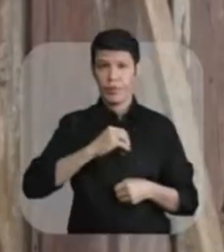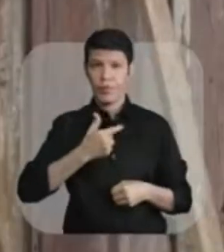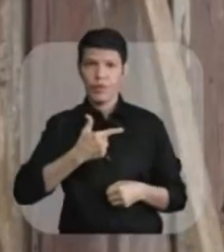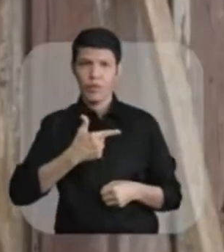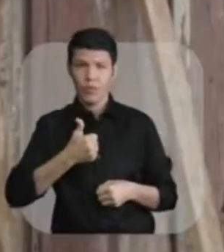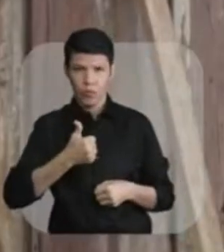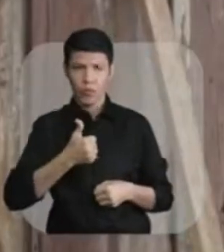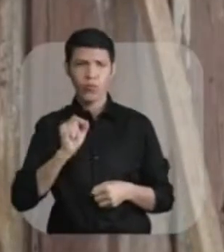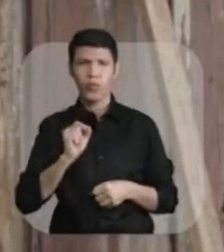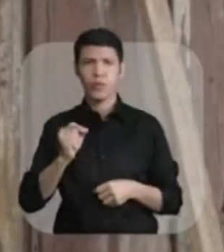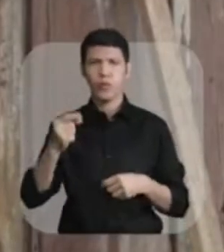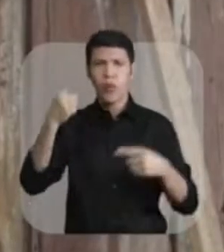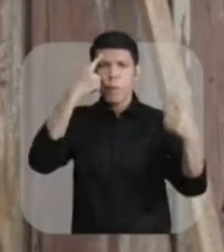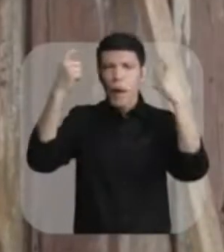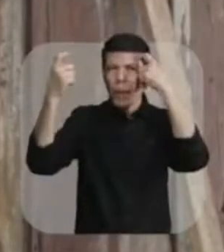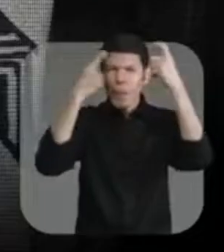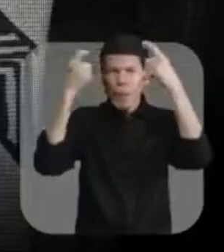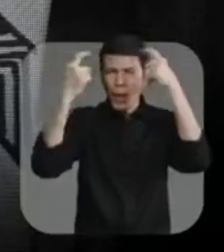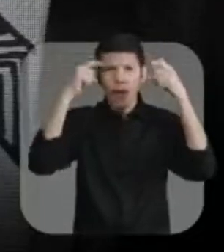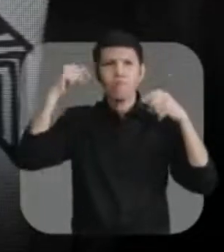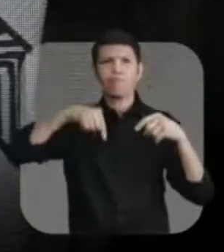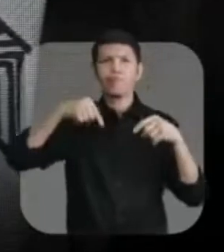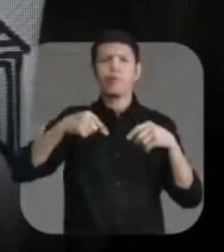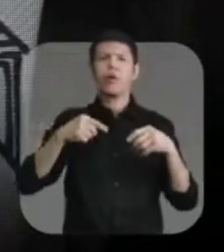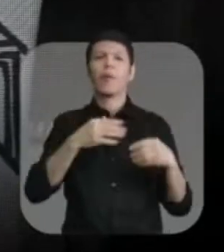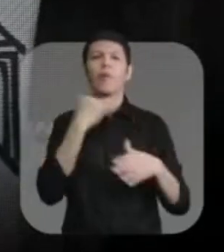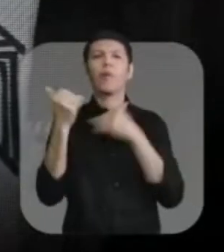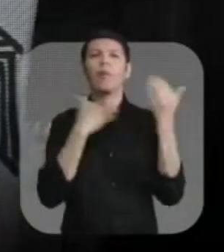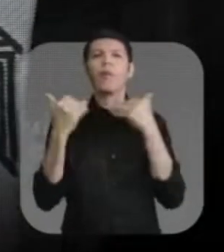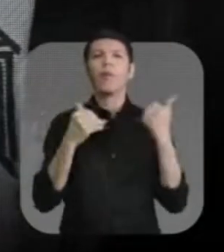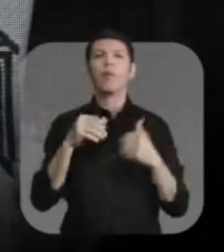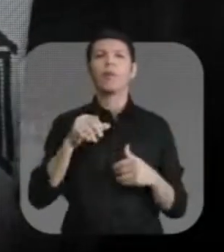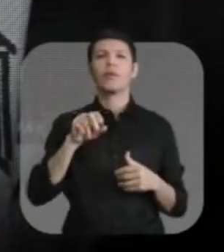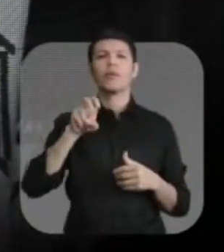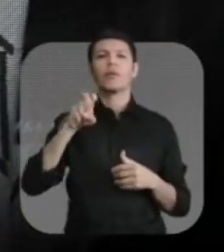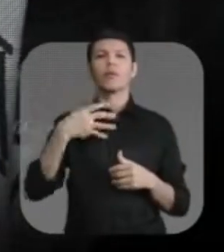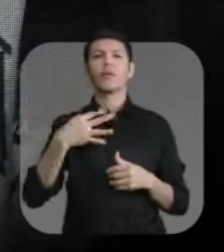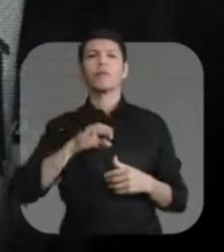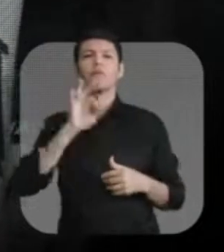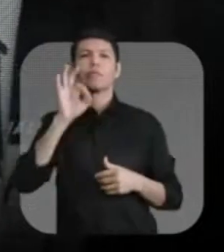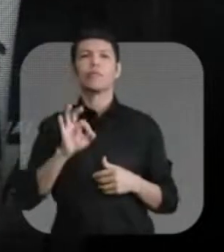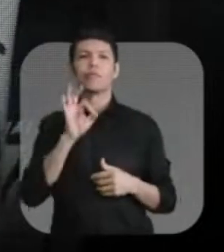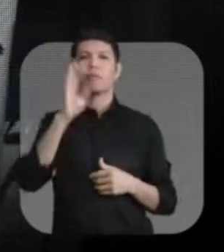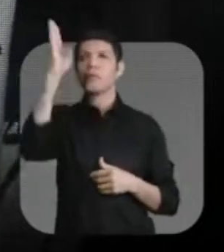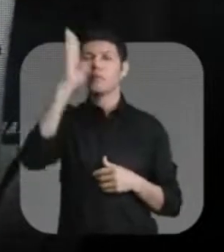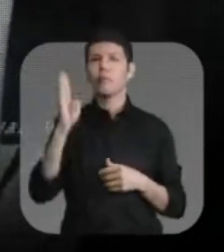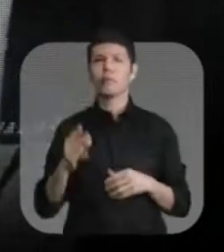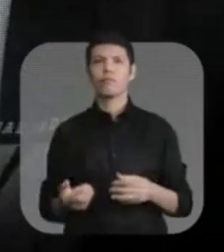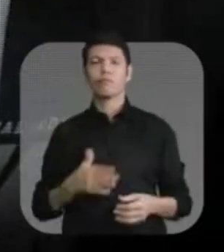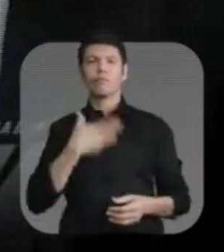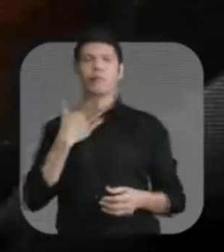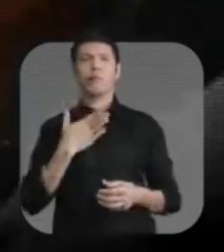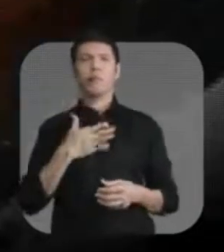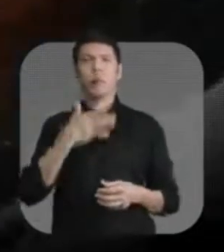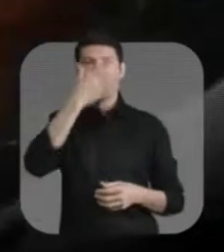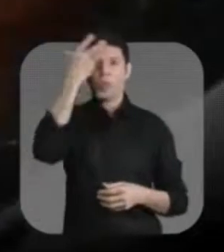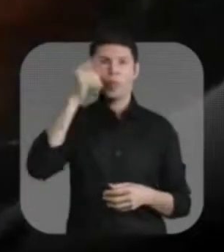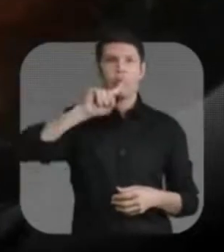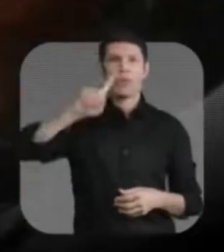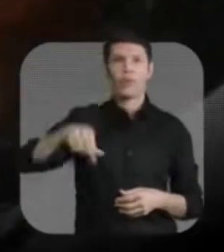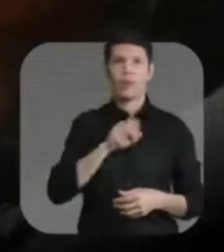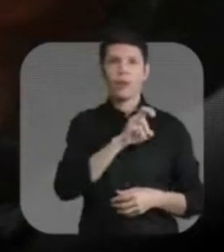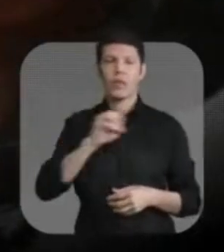Em 2021, as mortes violentas aumentaram 54% no Amazonas, um recorde no país. Mais